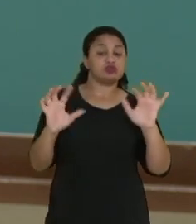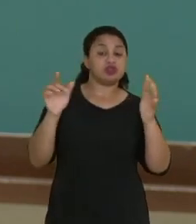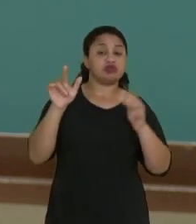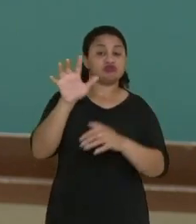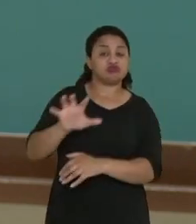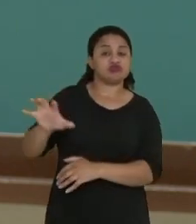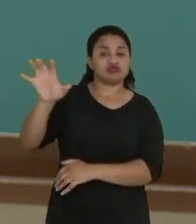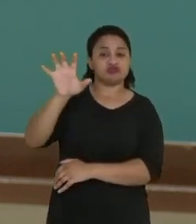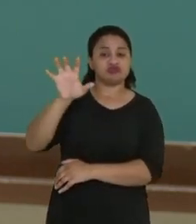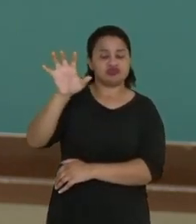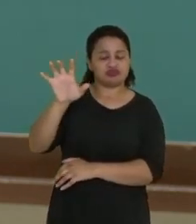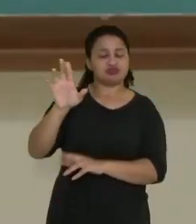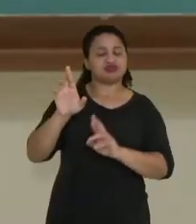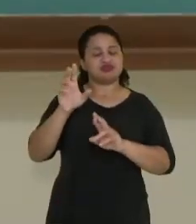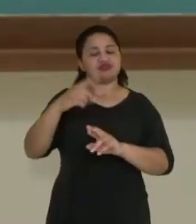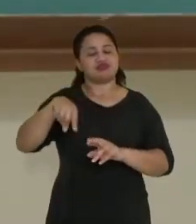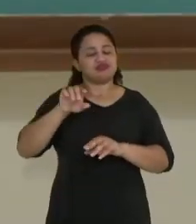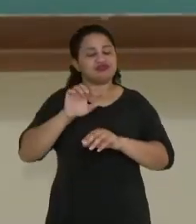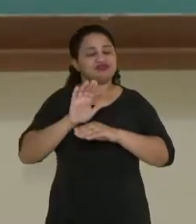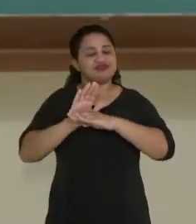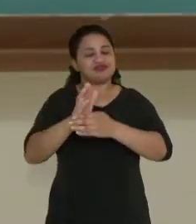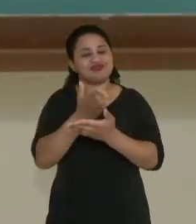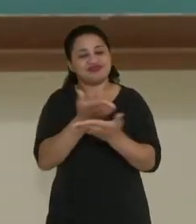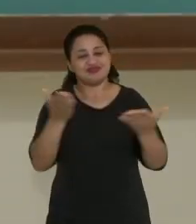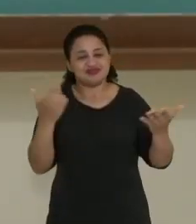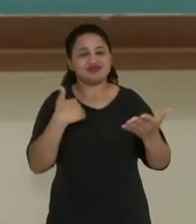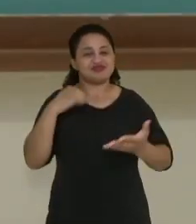naquela região. Eu espero ter contribuído na